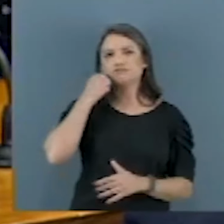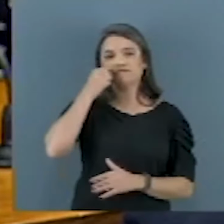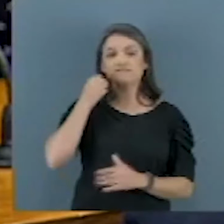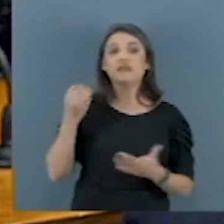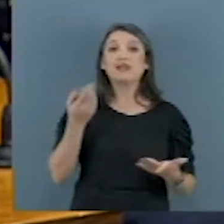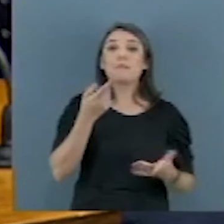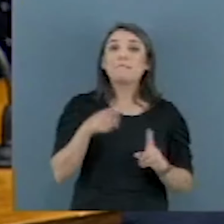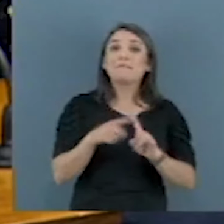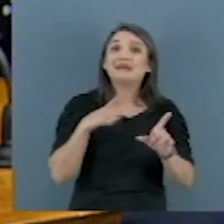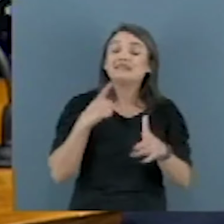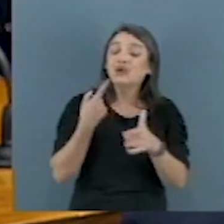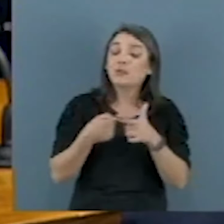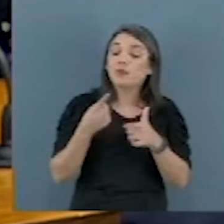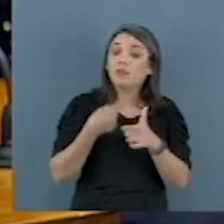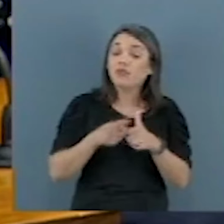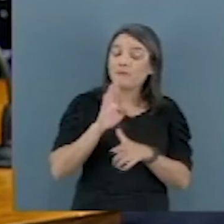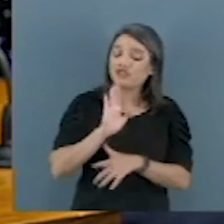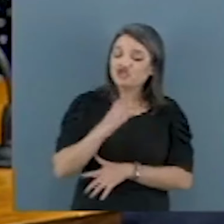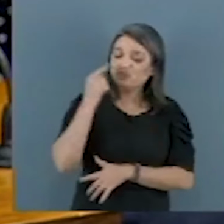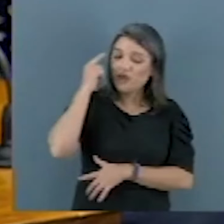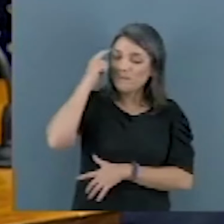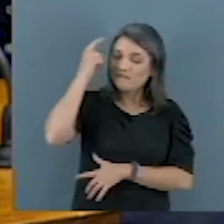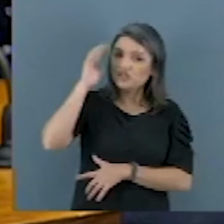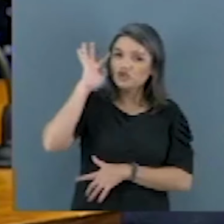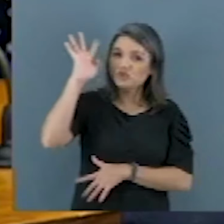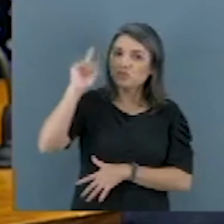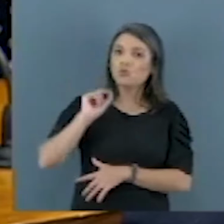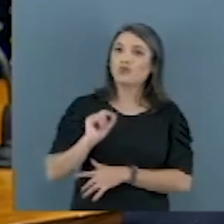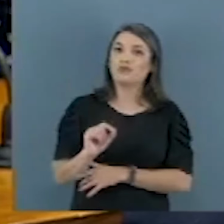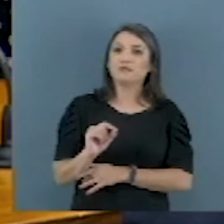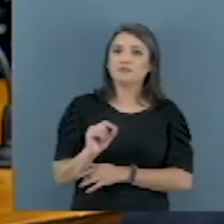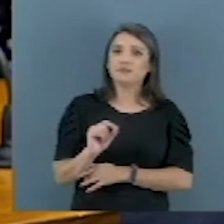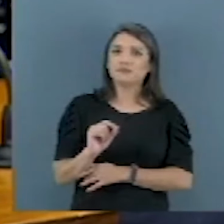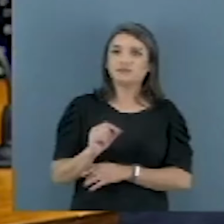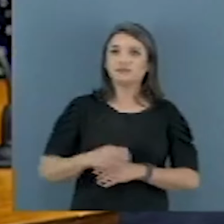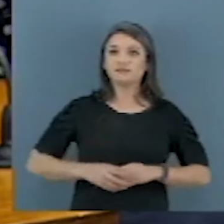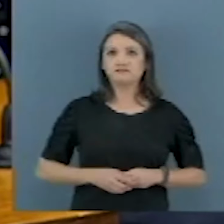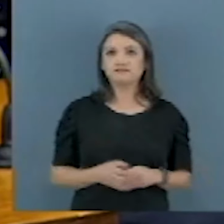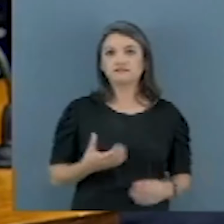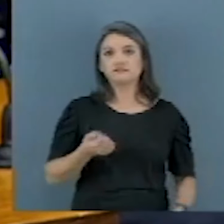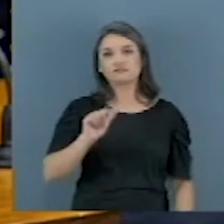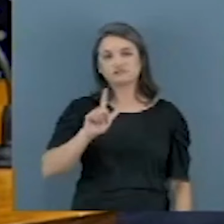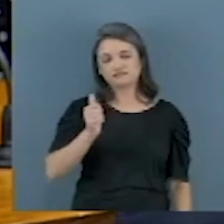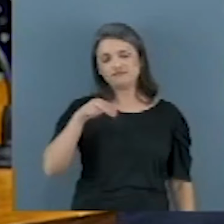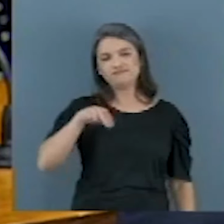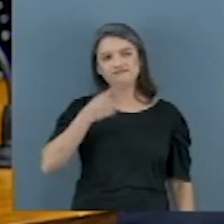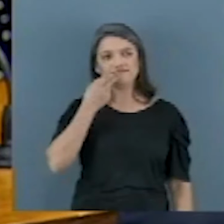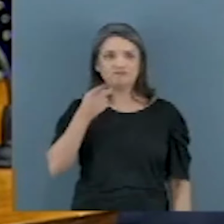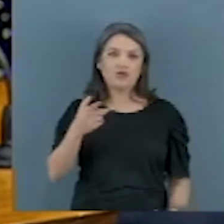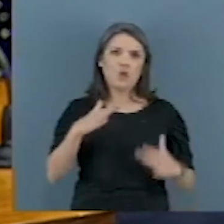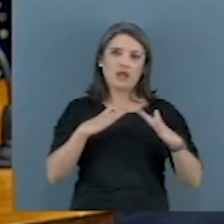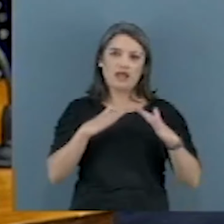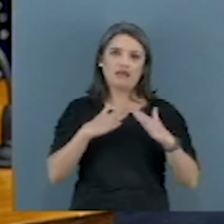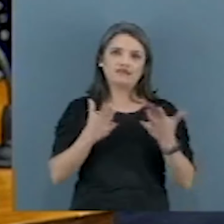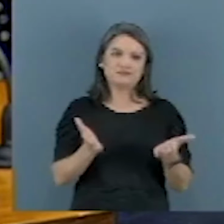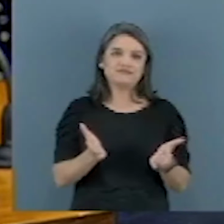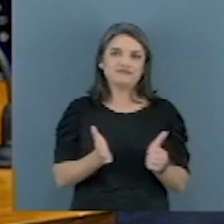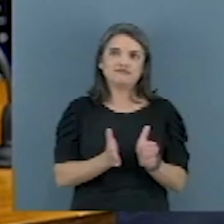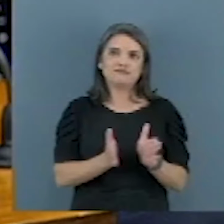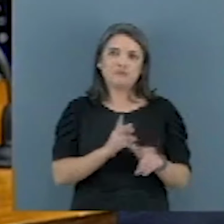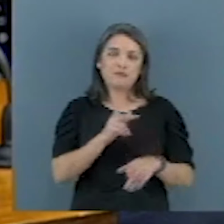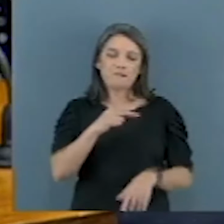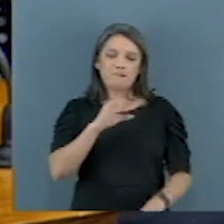era previsto. O Alan falou de quase tudo, né? Falou de Casa Popular, que queira ou não queira, leva a Casa